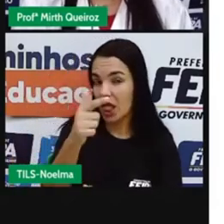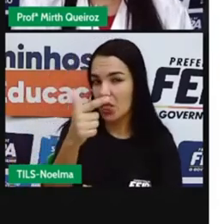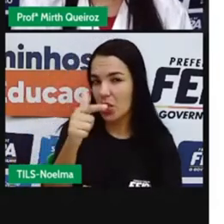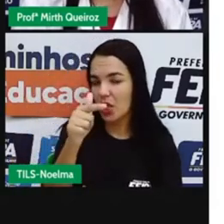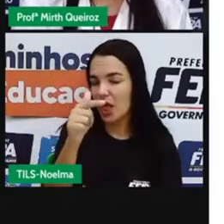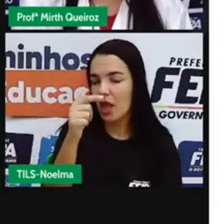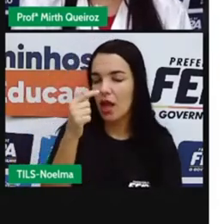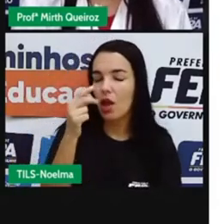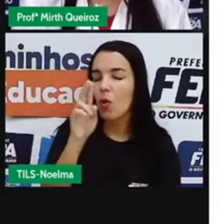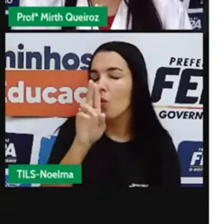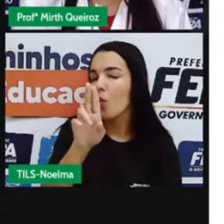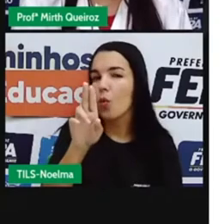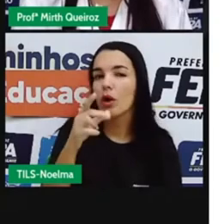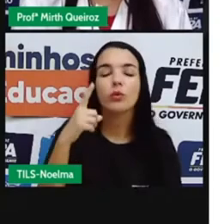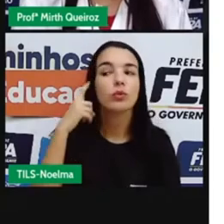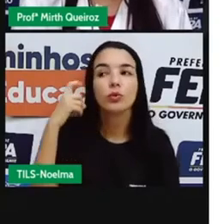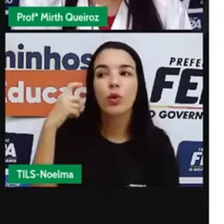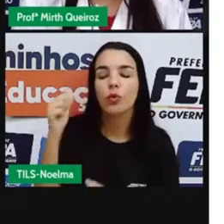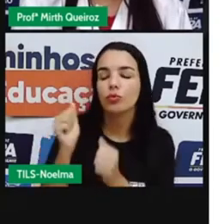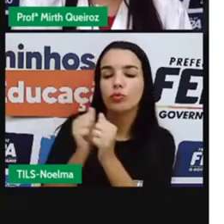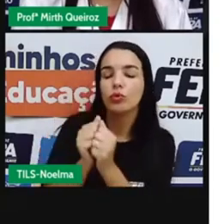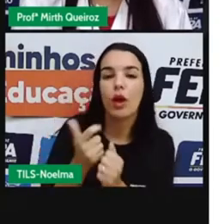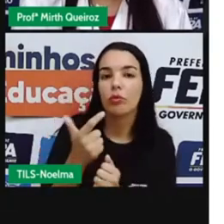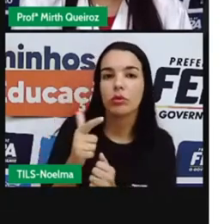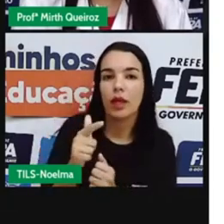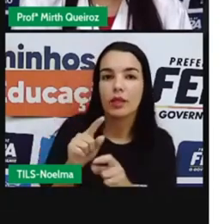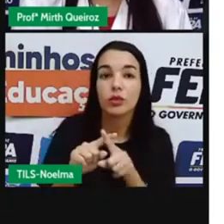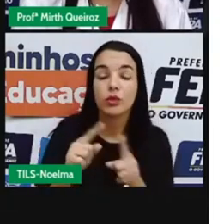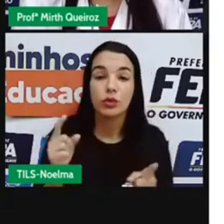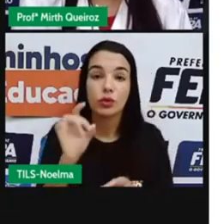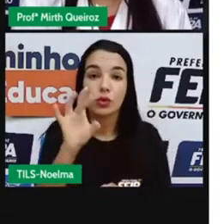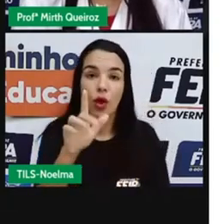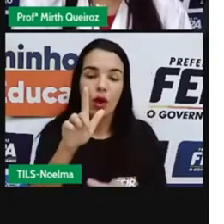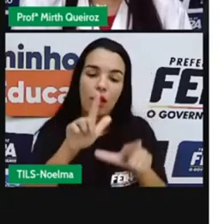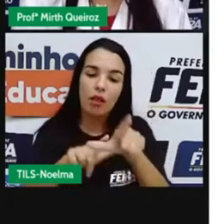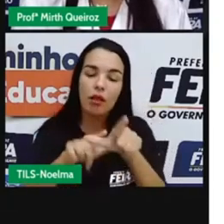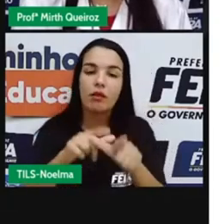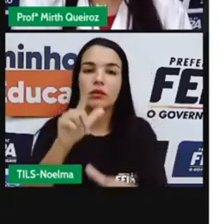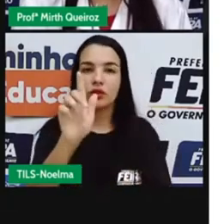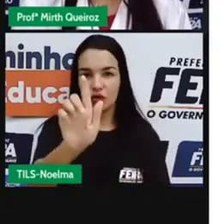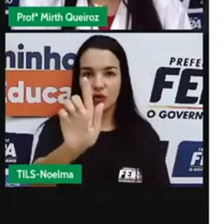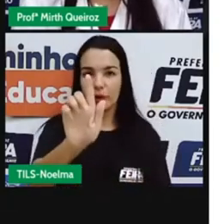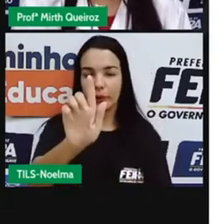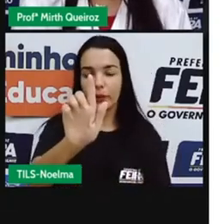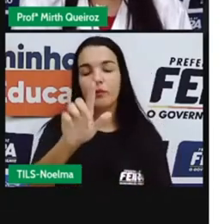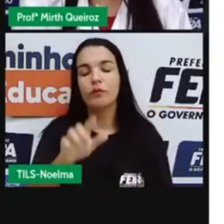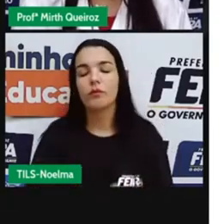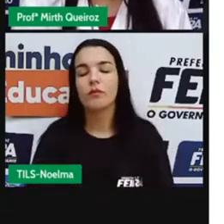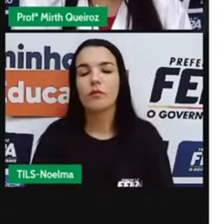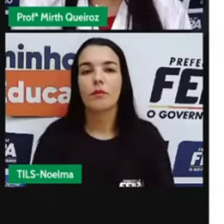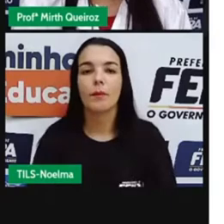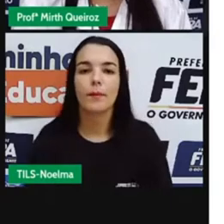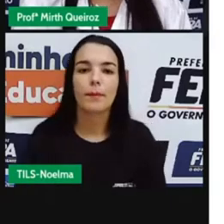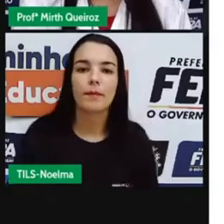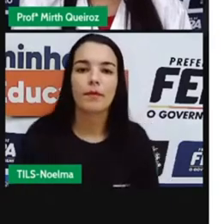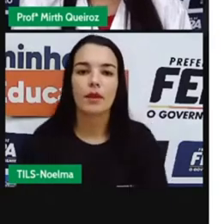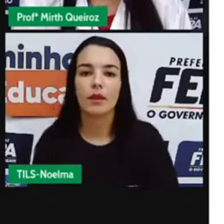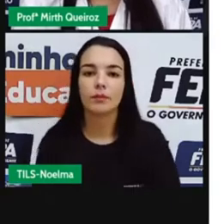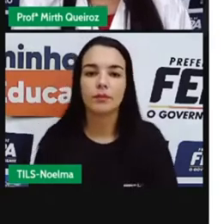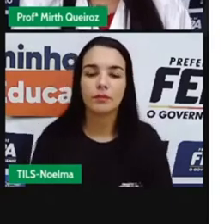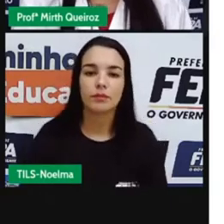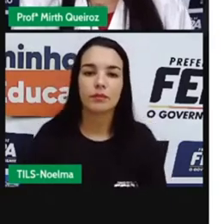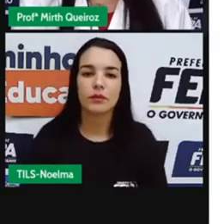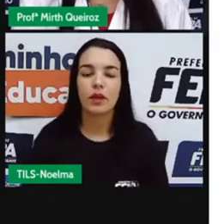é representado aí pelo som G, G, certo? A letra é G e o som é G.